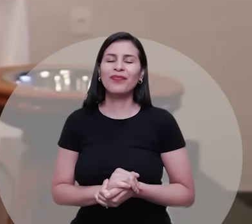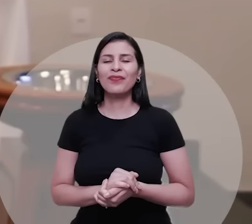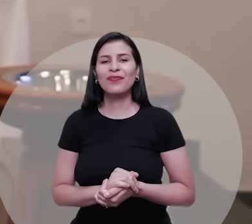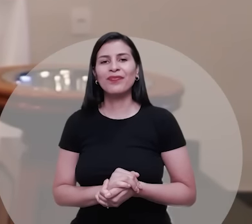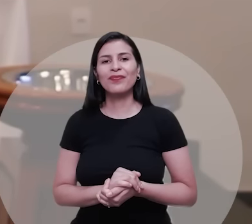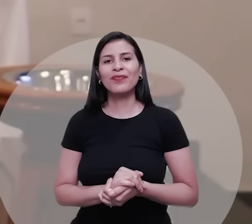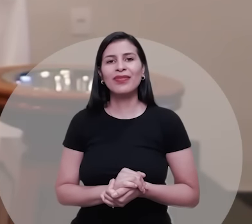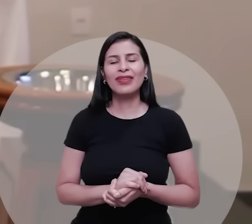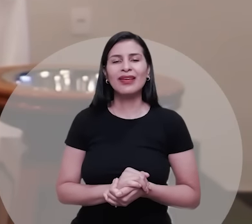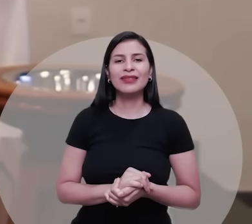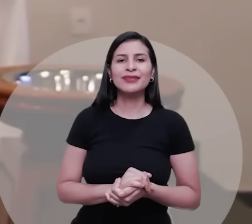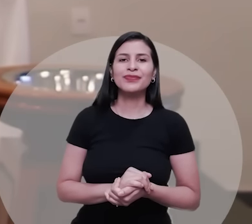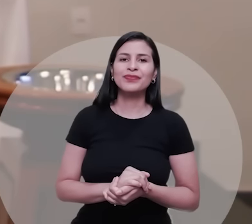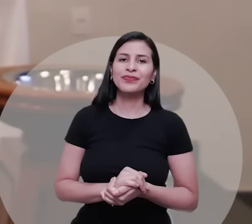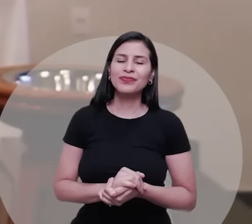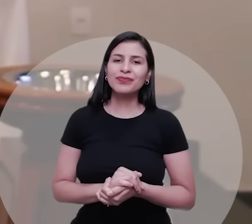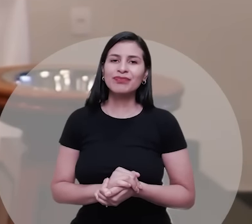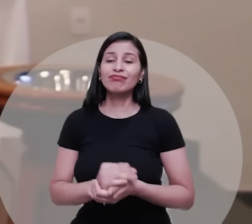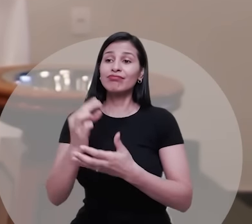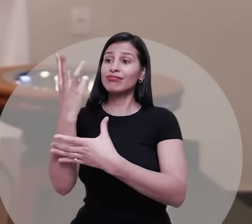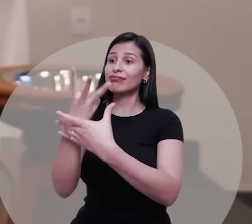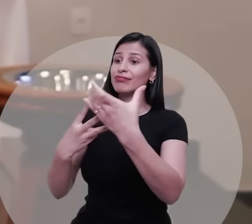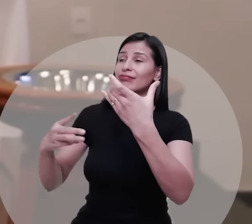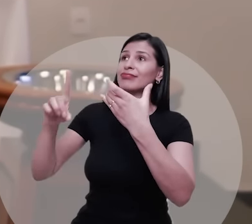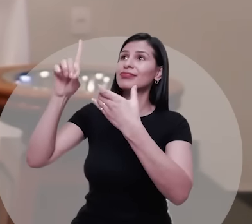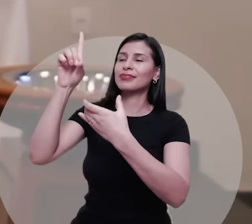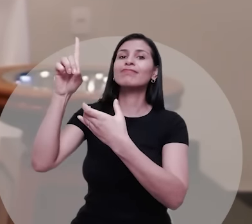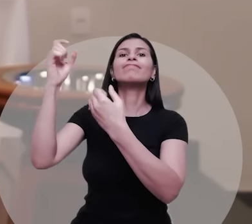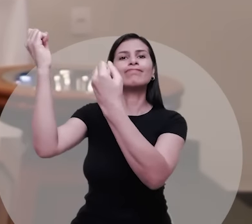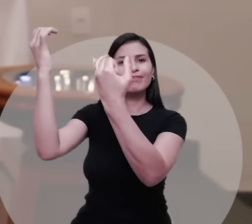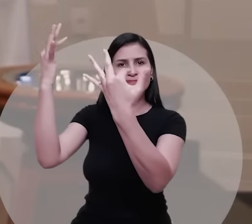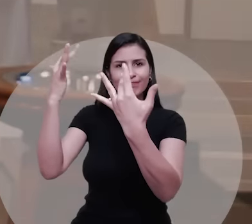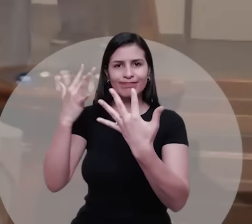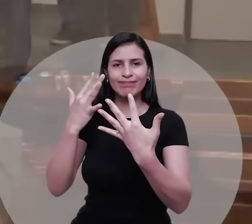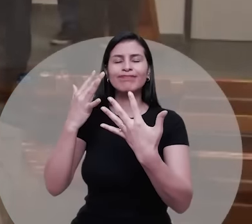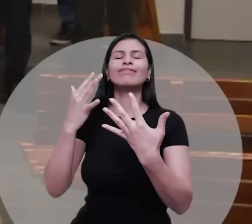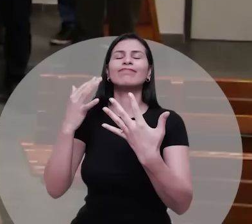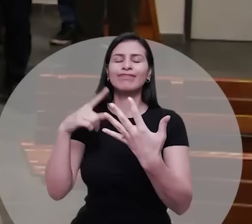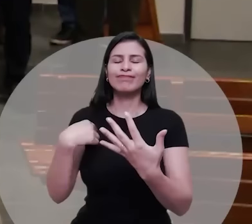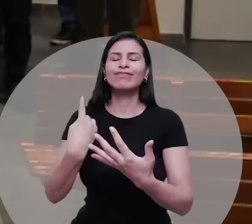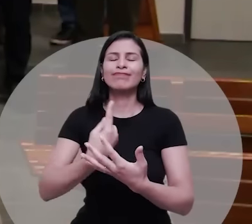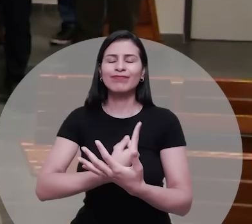Recebemos a bênção do Trino Deus, Pai, Filho e Espírito Santo.